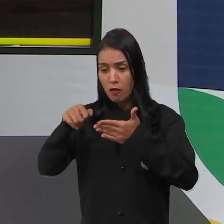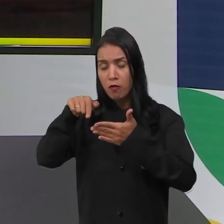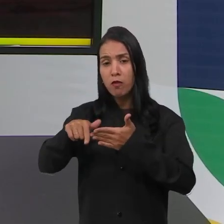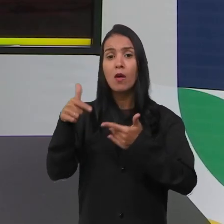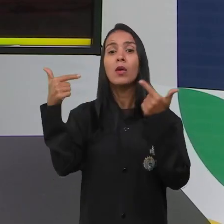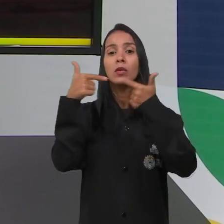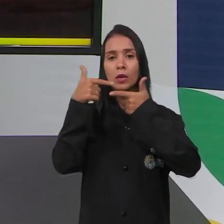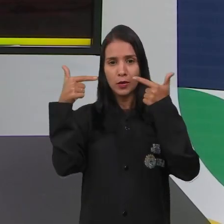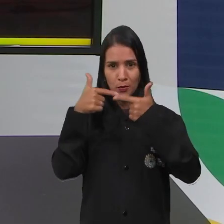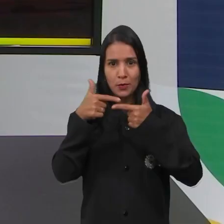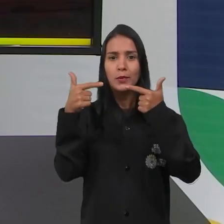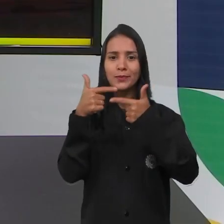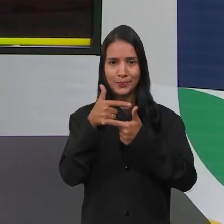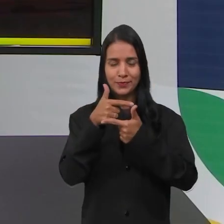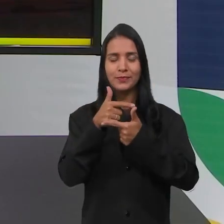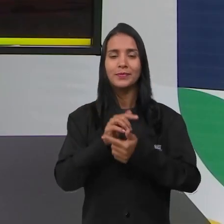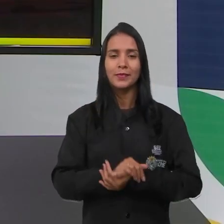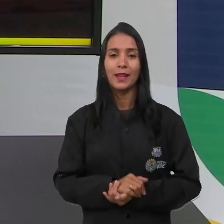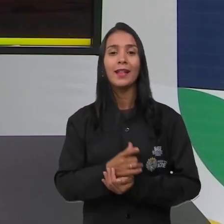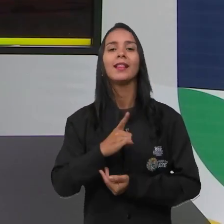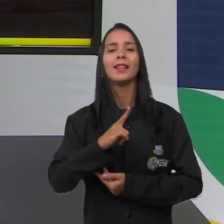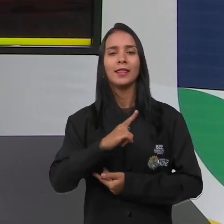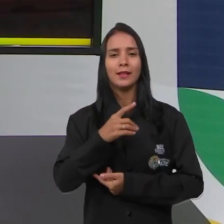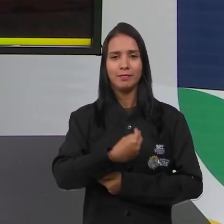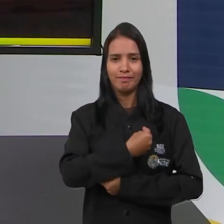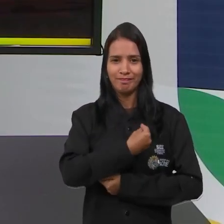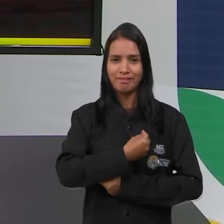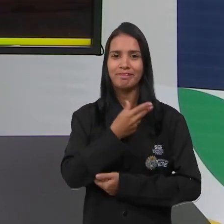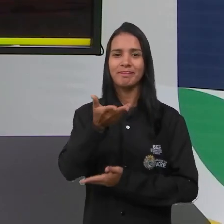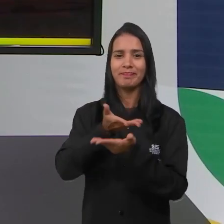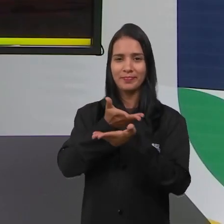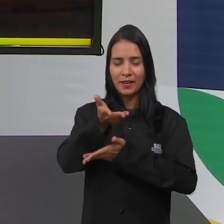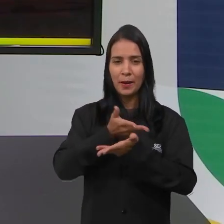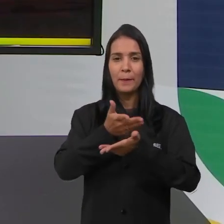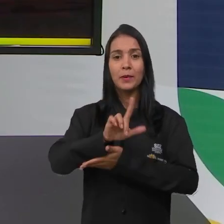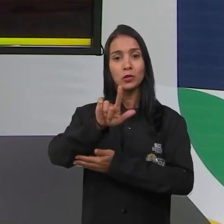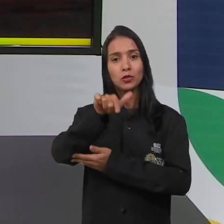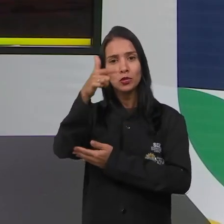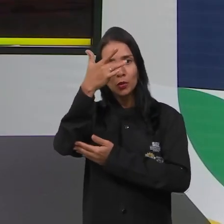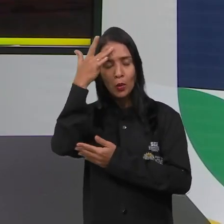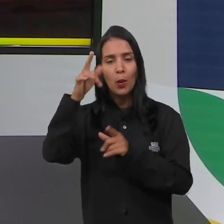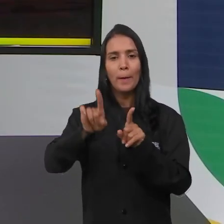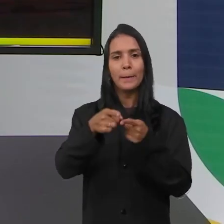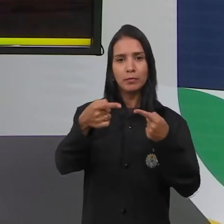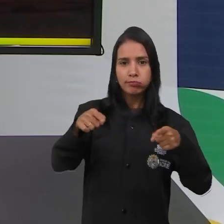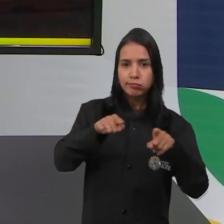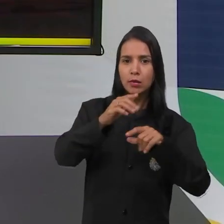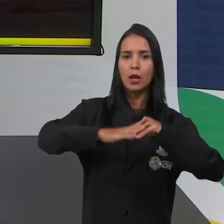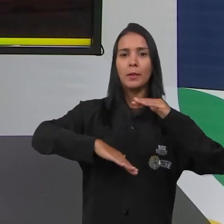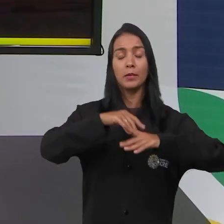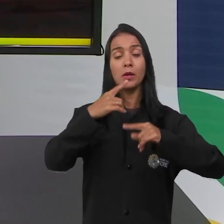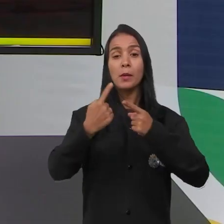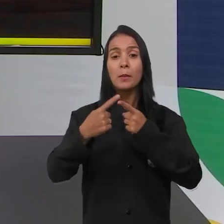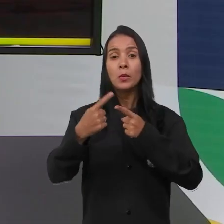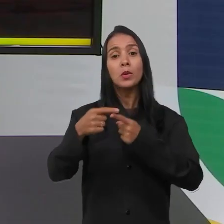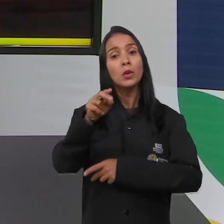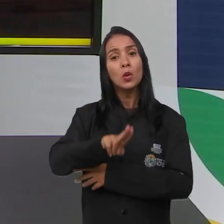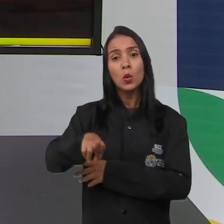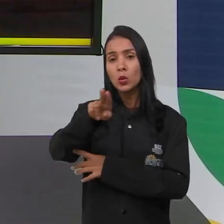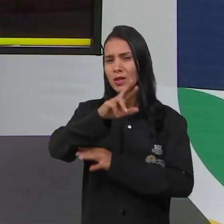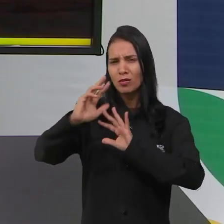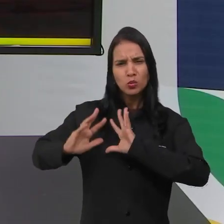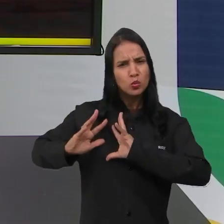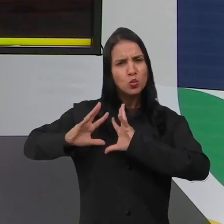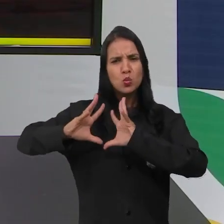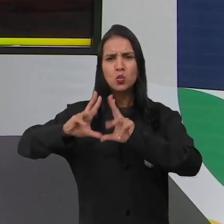humor, teve aí a participação também de músicos, porque nesse momento se utilizava no cinema toda a